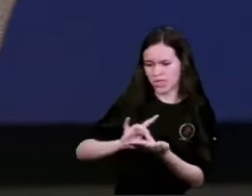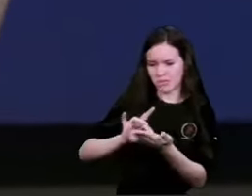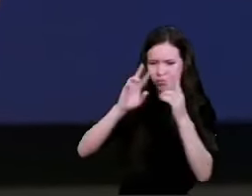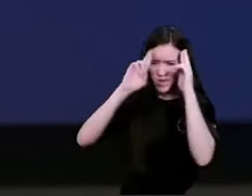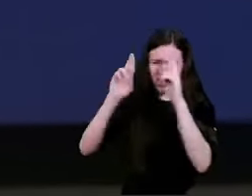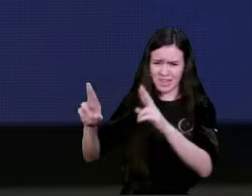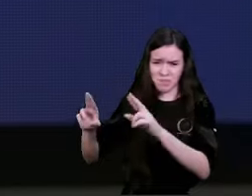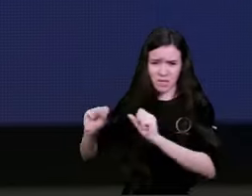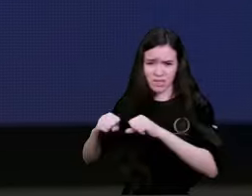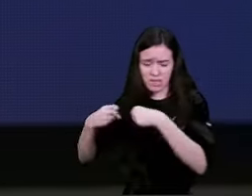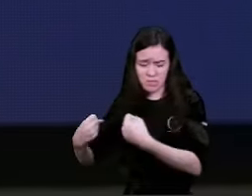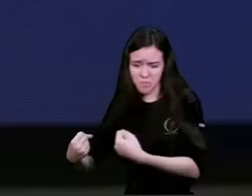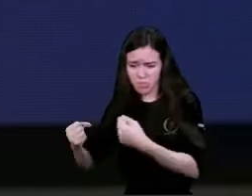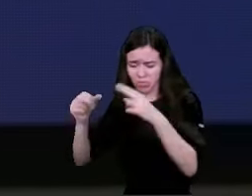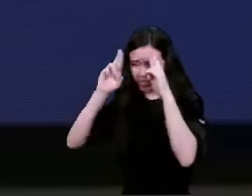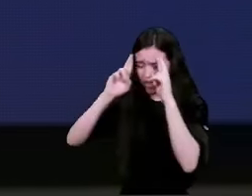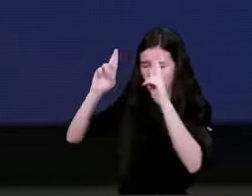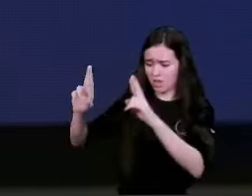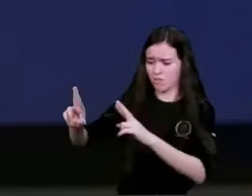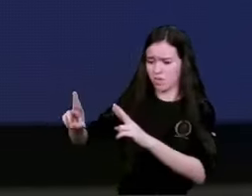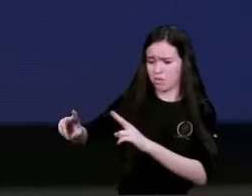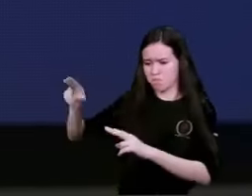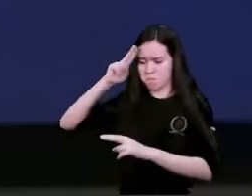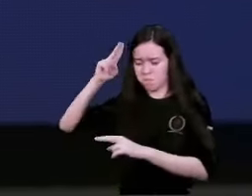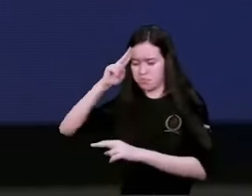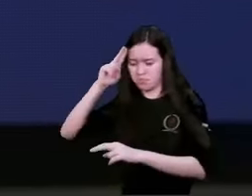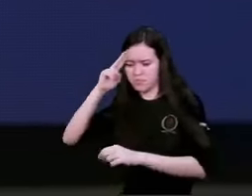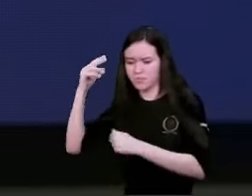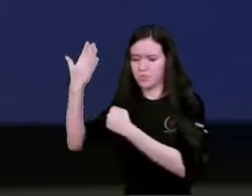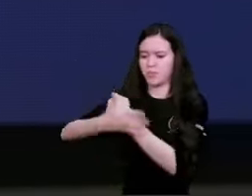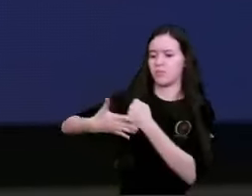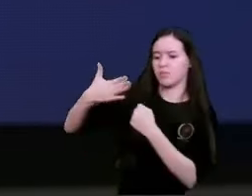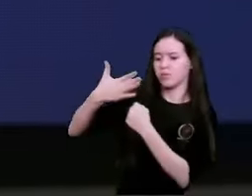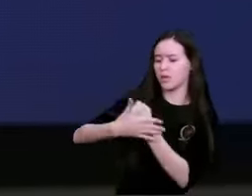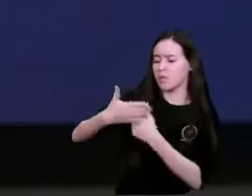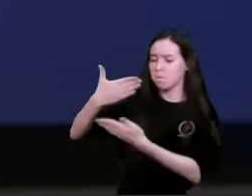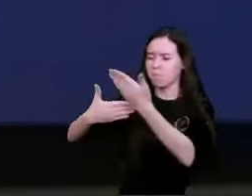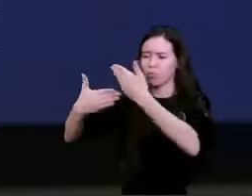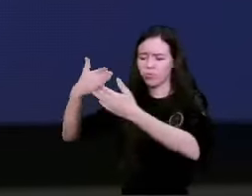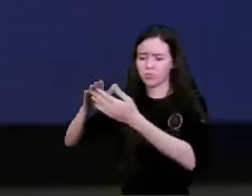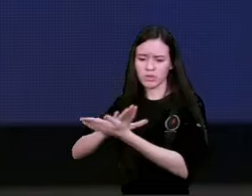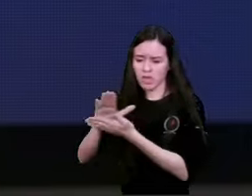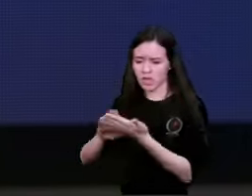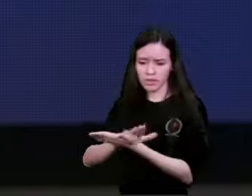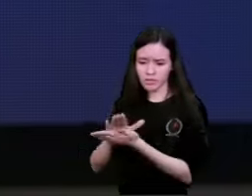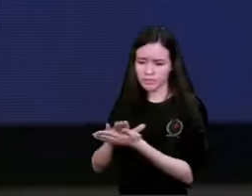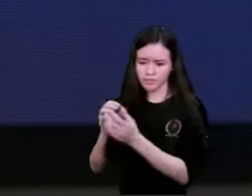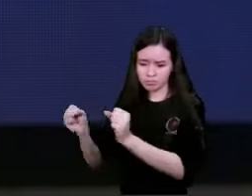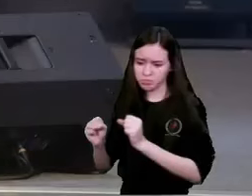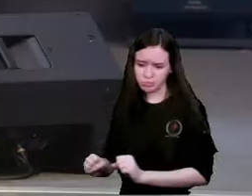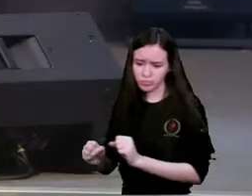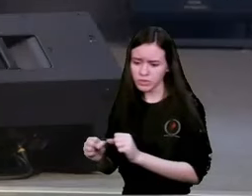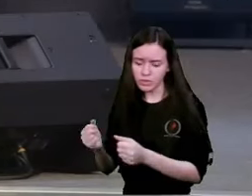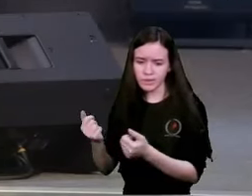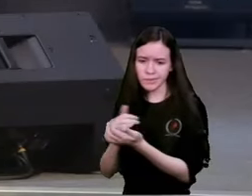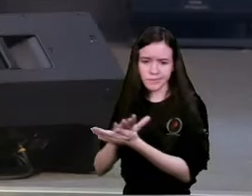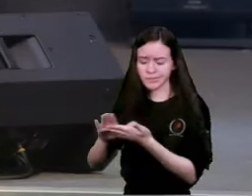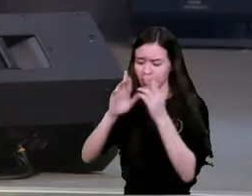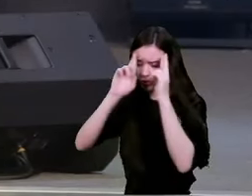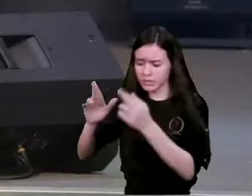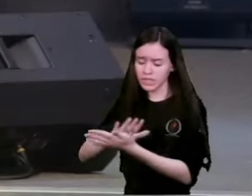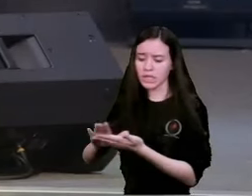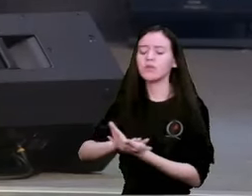força, não respeita material bélico, não respeita a altura das muralhas e nem o seu poder de fogo. Ele entra,